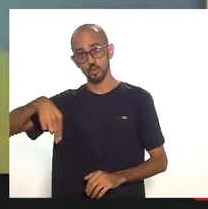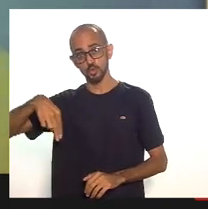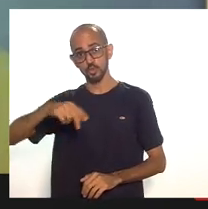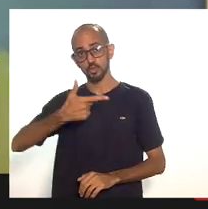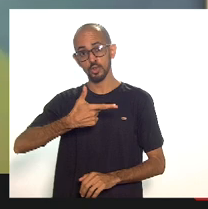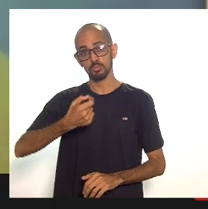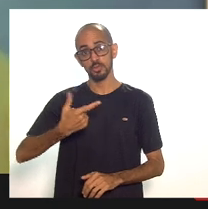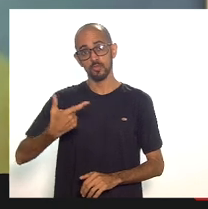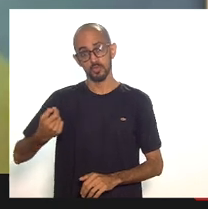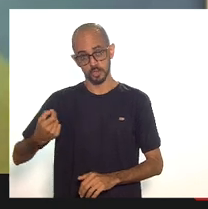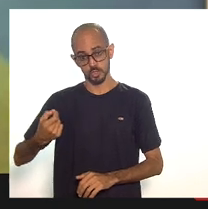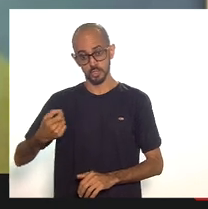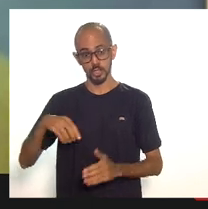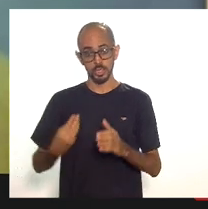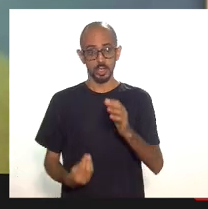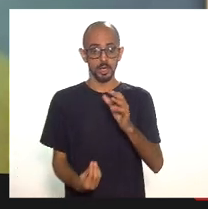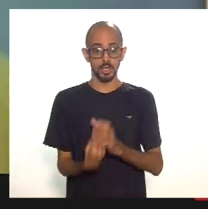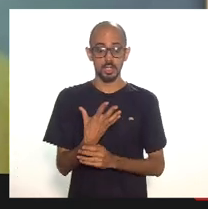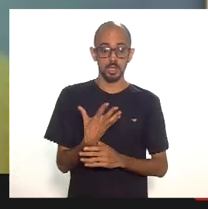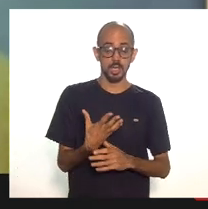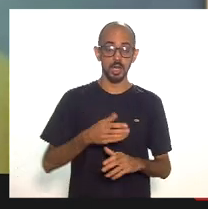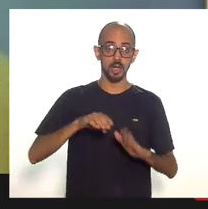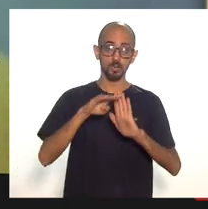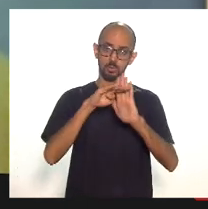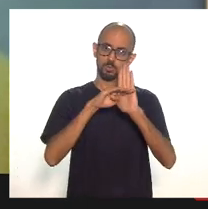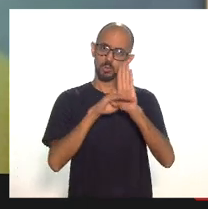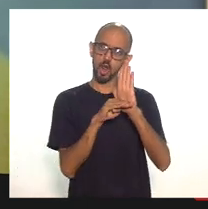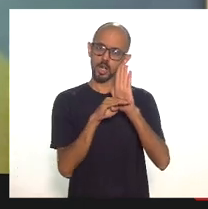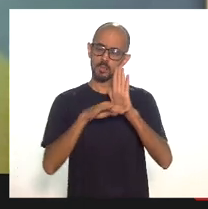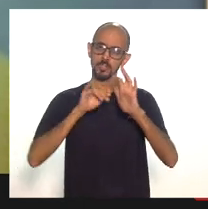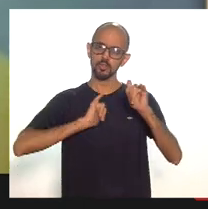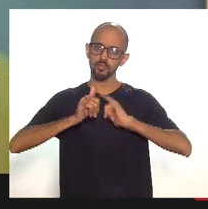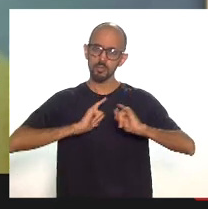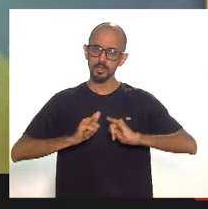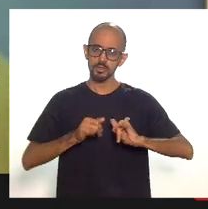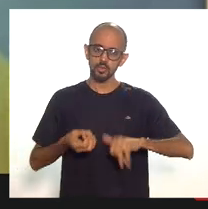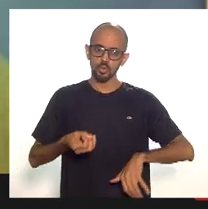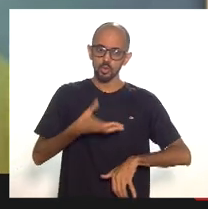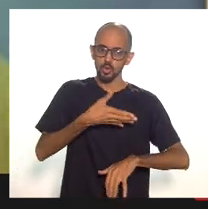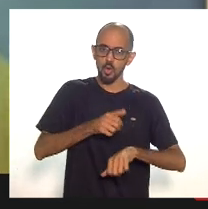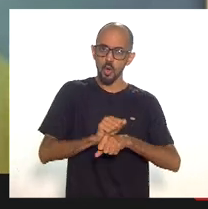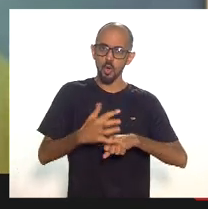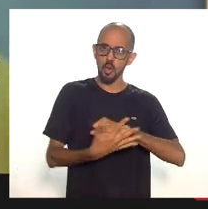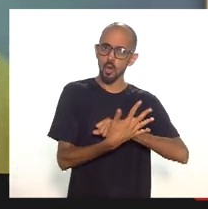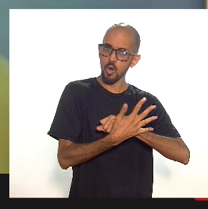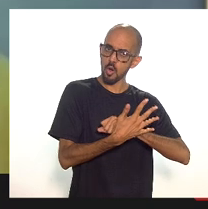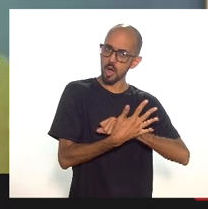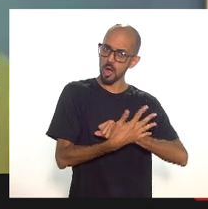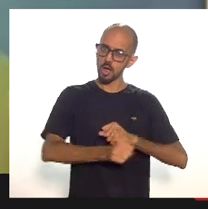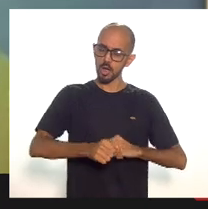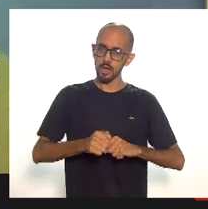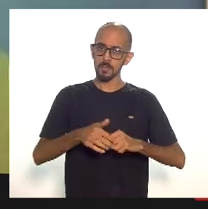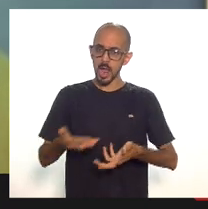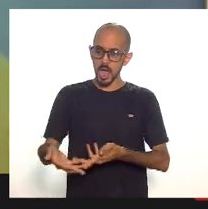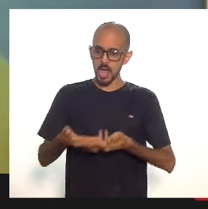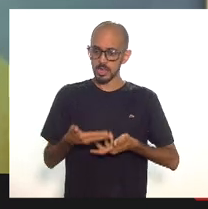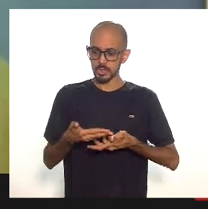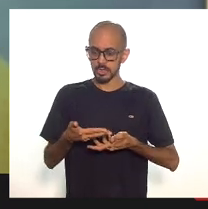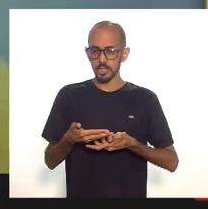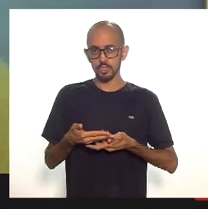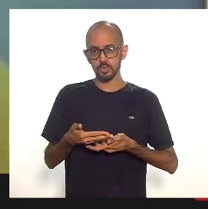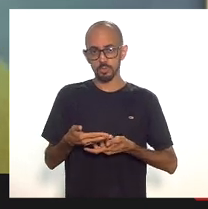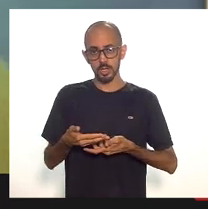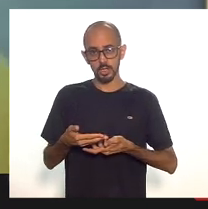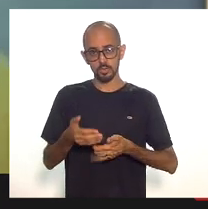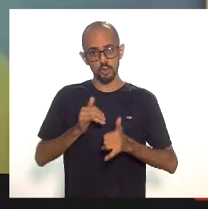a criação de programa de informação sobre o novo coronavírus para o atendimento e informação de parentes de